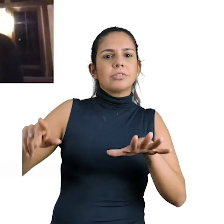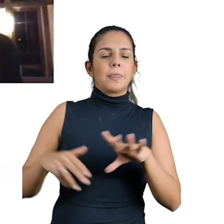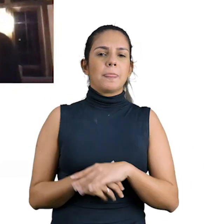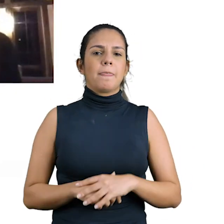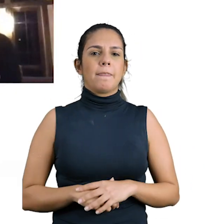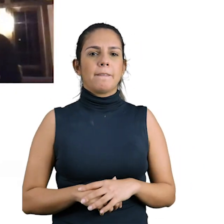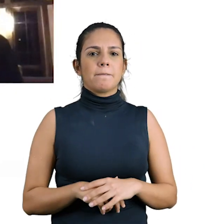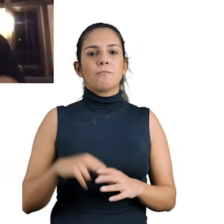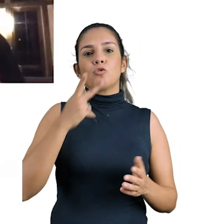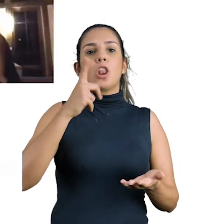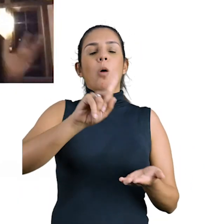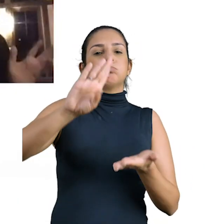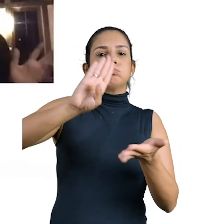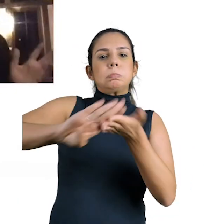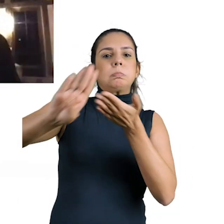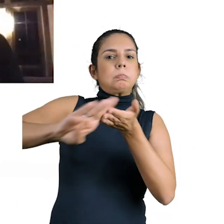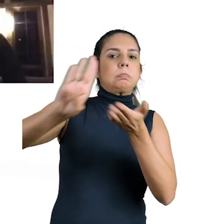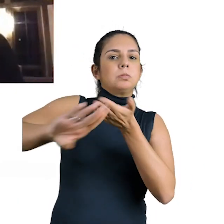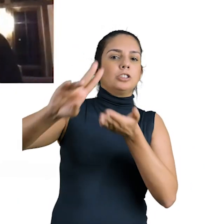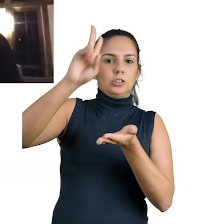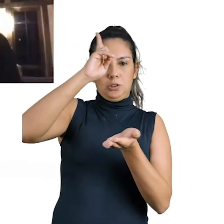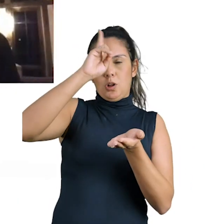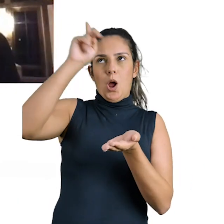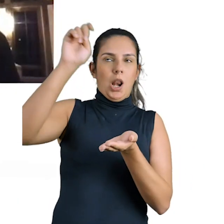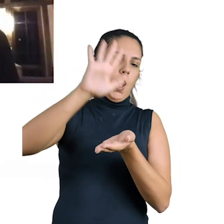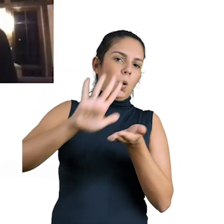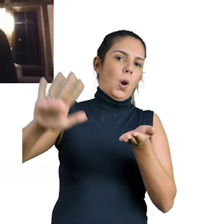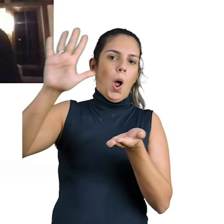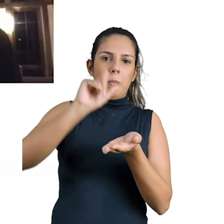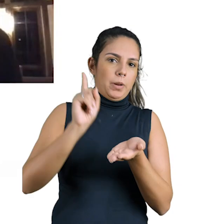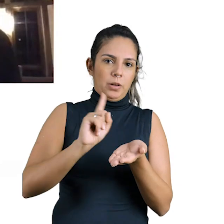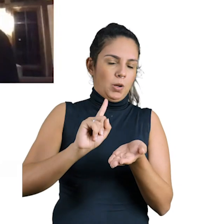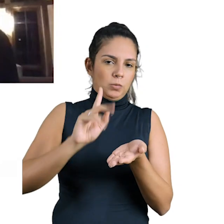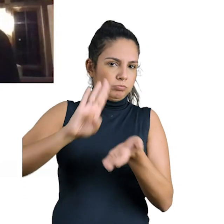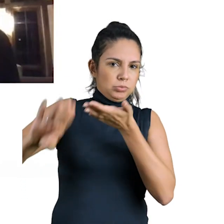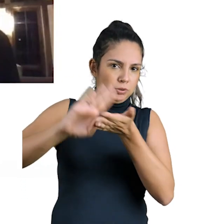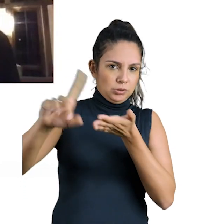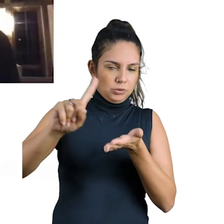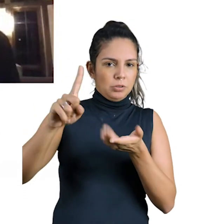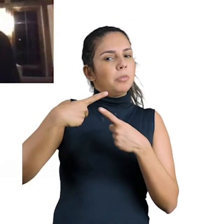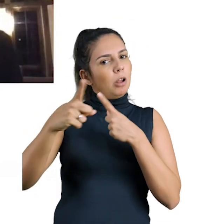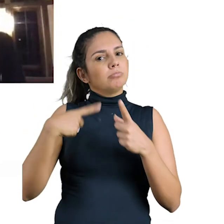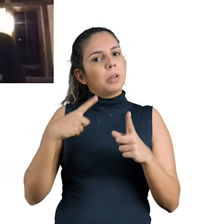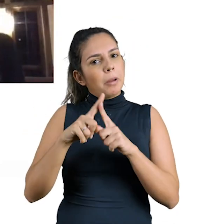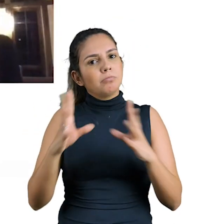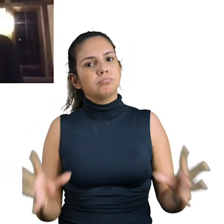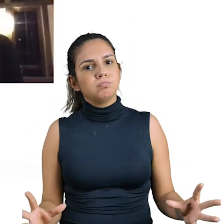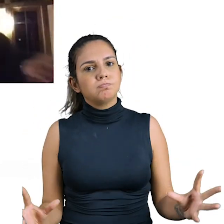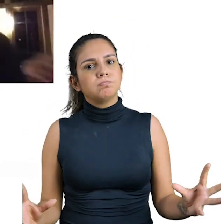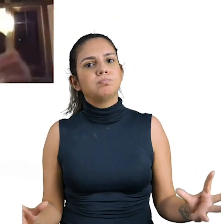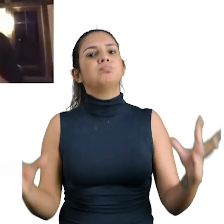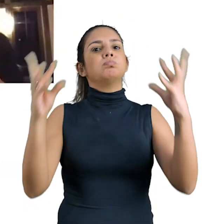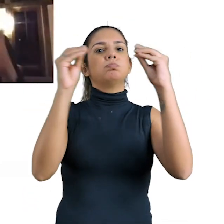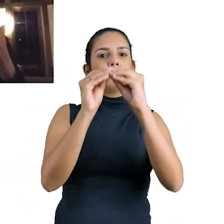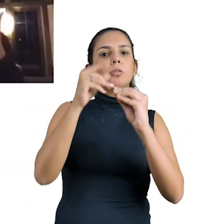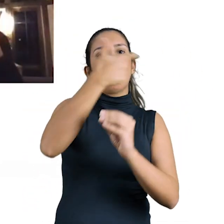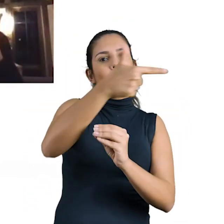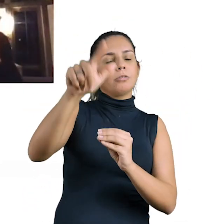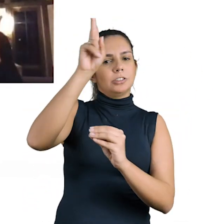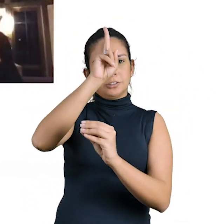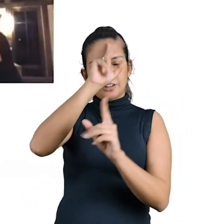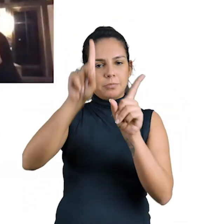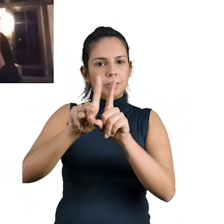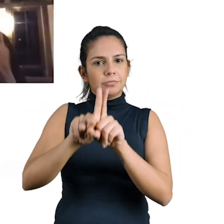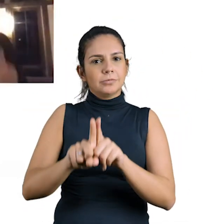a favor de retirar a história europeia do nosso currículo, ao contrário, né? mas eu sou a favor de incluir outras histórias